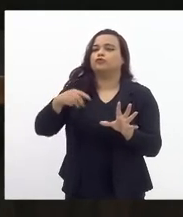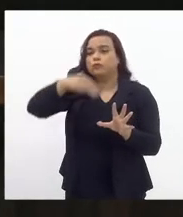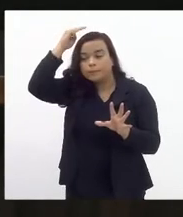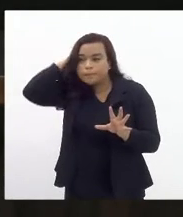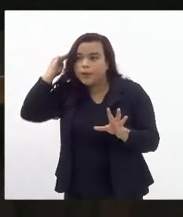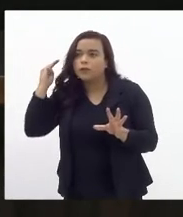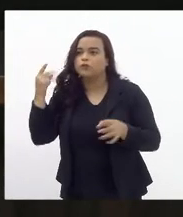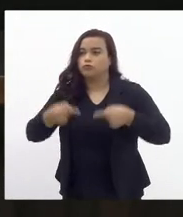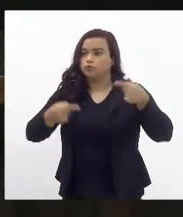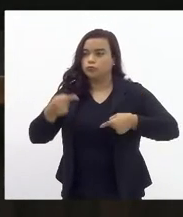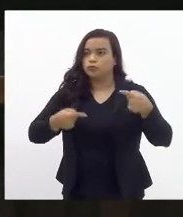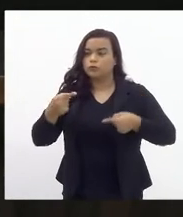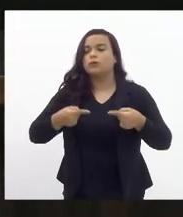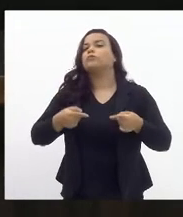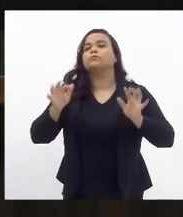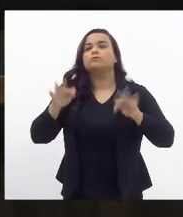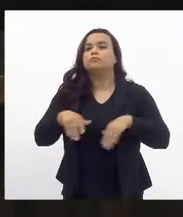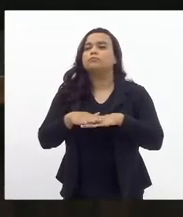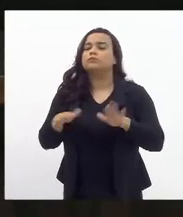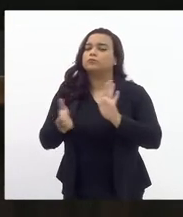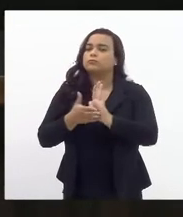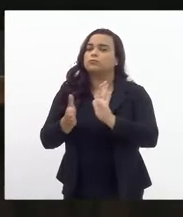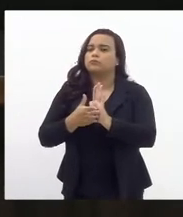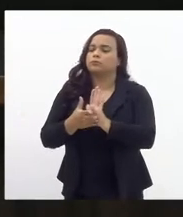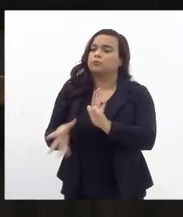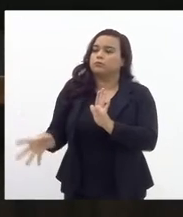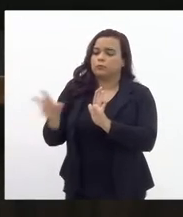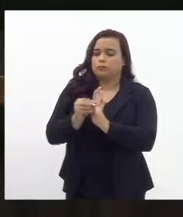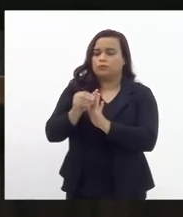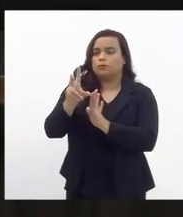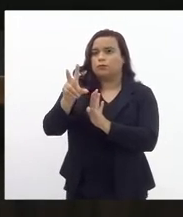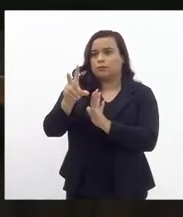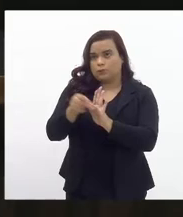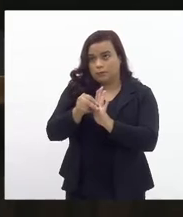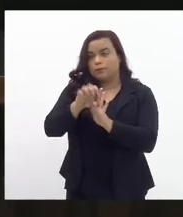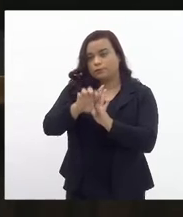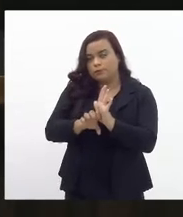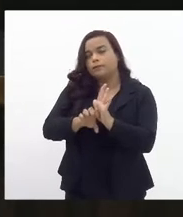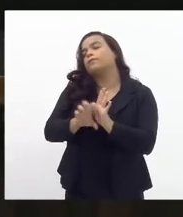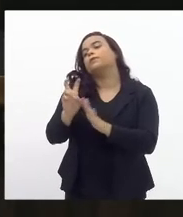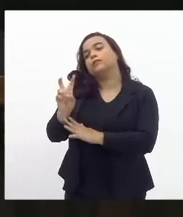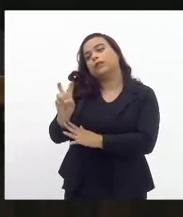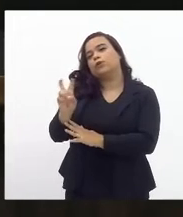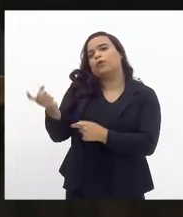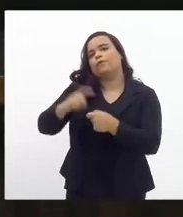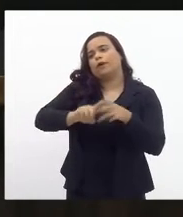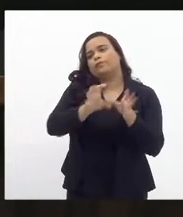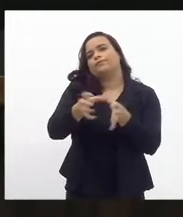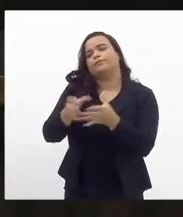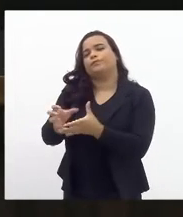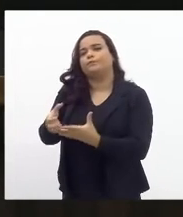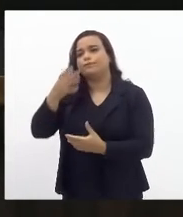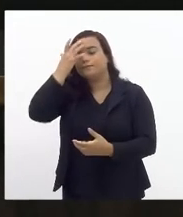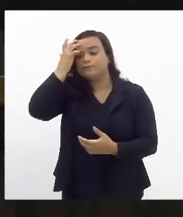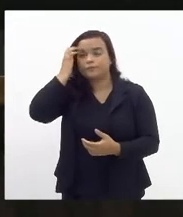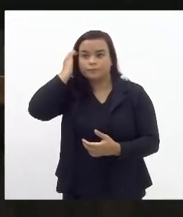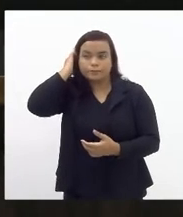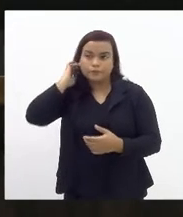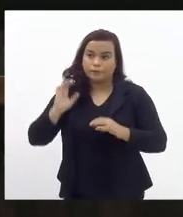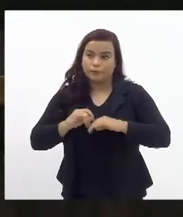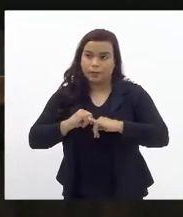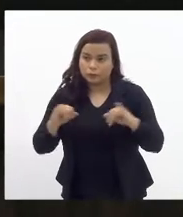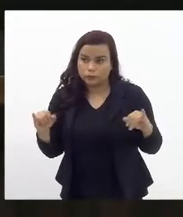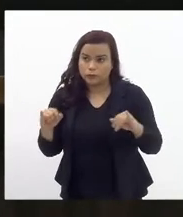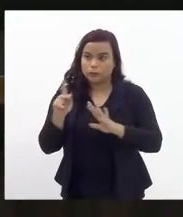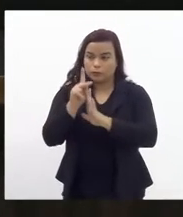discutir, encerrada a discussão, a presente proposta recebeu 5 emendas e retorna às comissões. Anuncio o projeto de